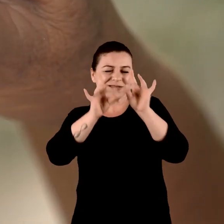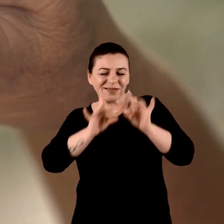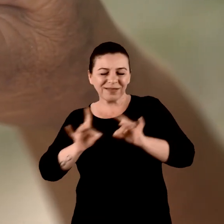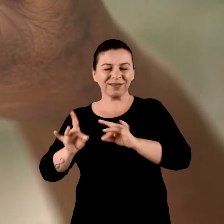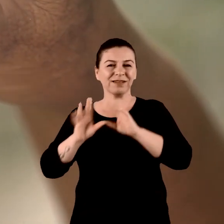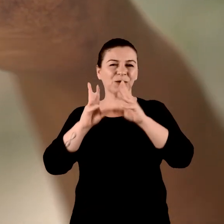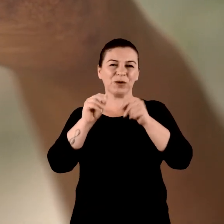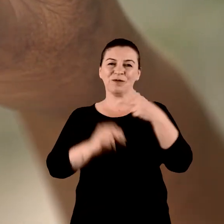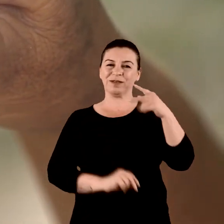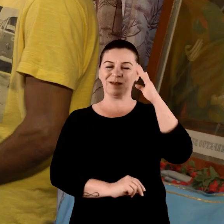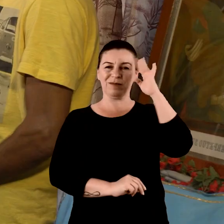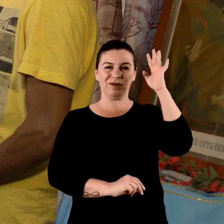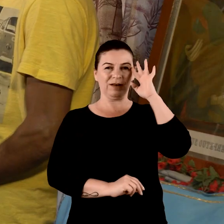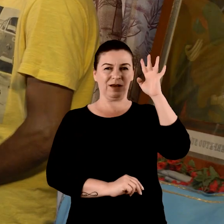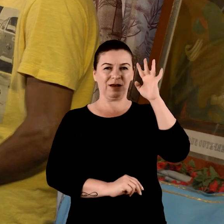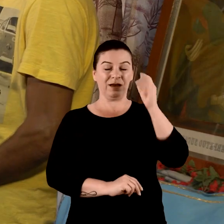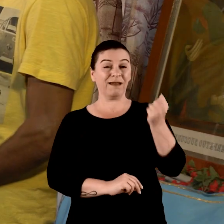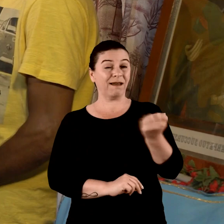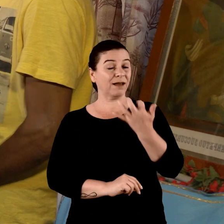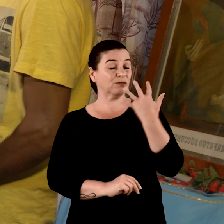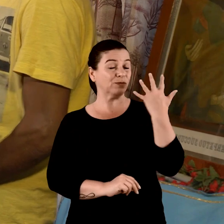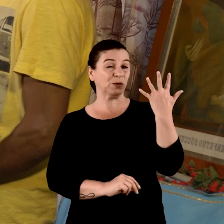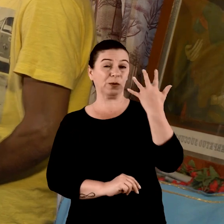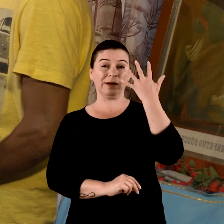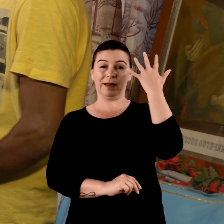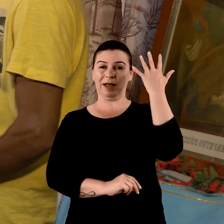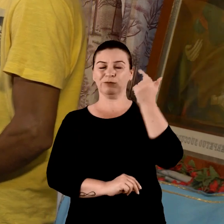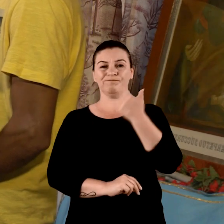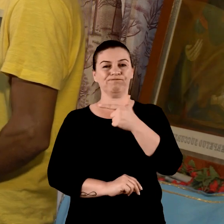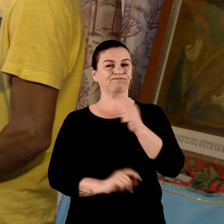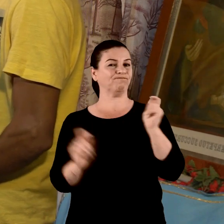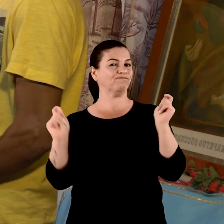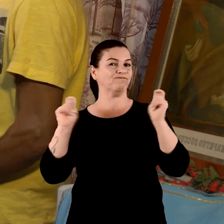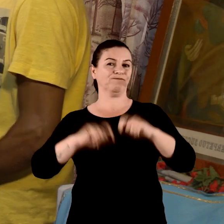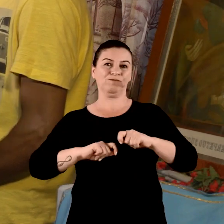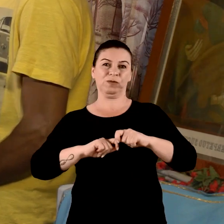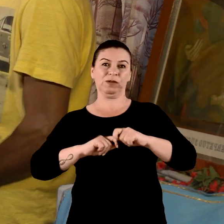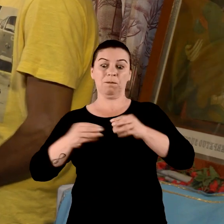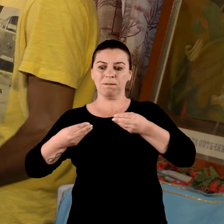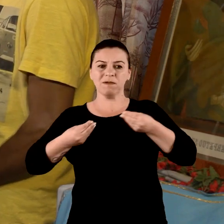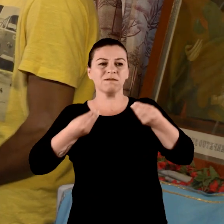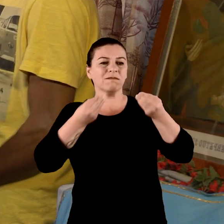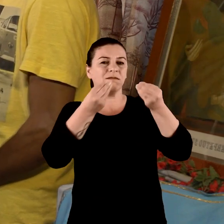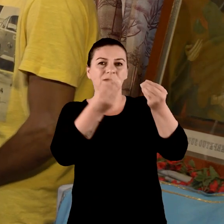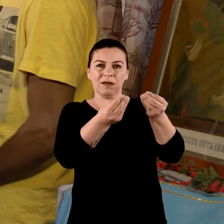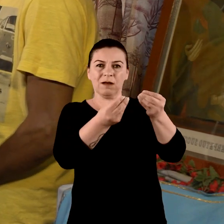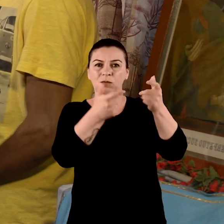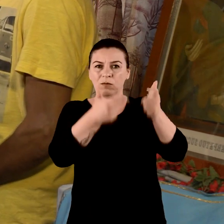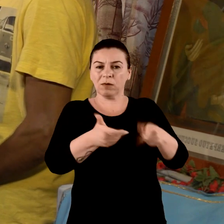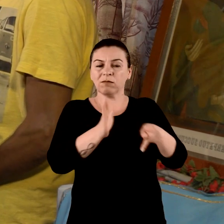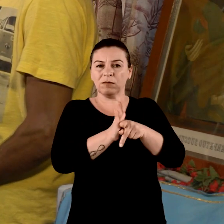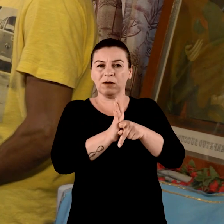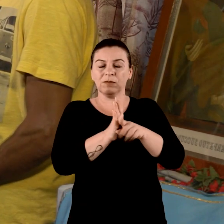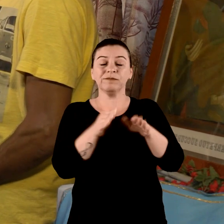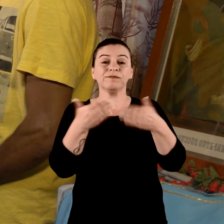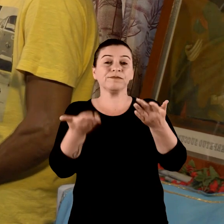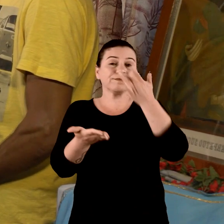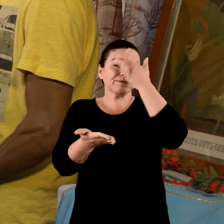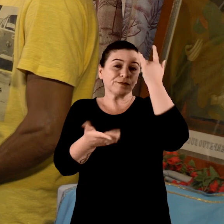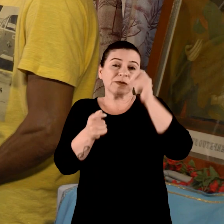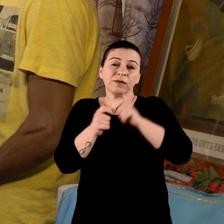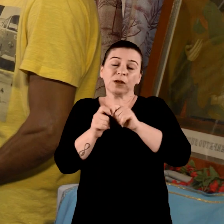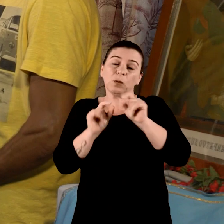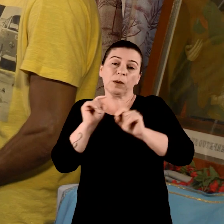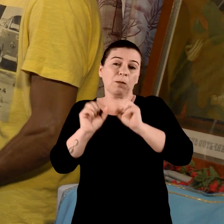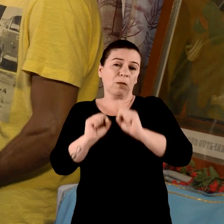colado com o que você imaginar. É caro a restauração, não tem condições de mandar para restaurar. E aí as